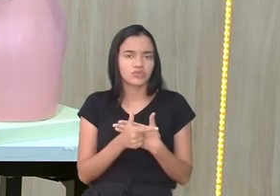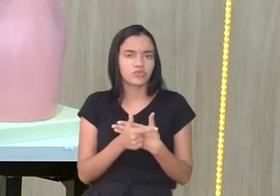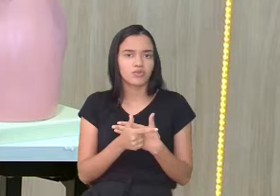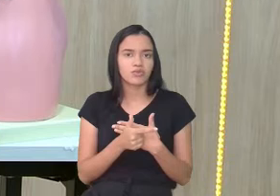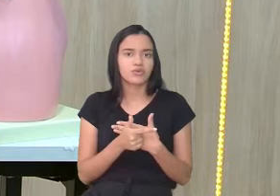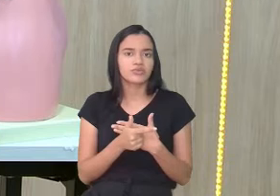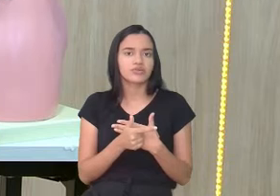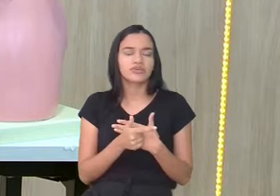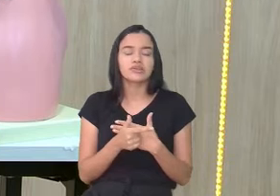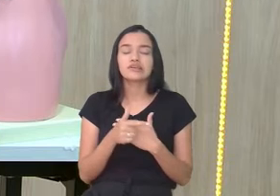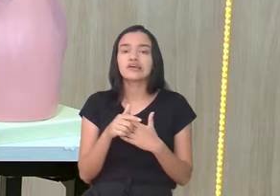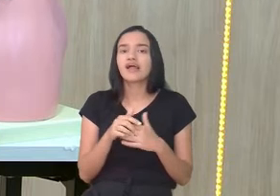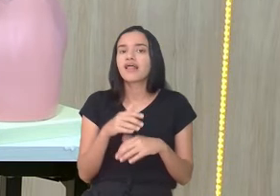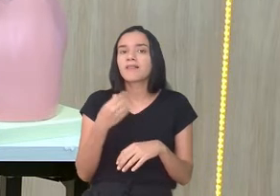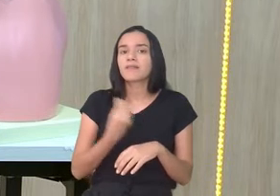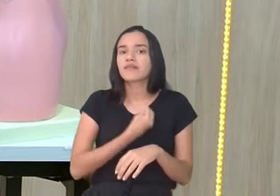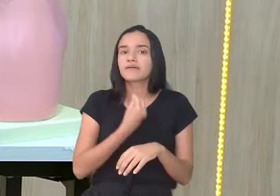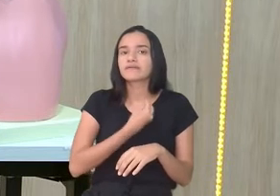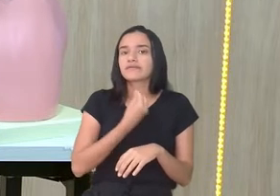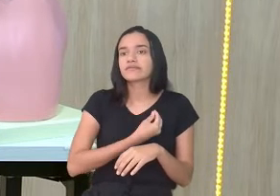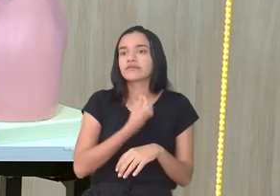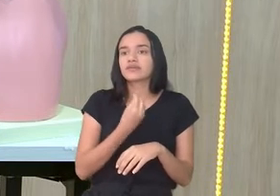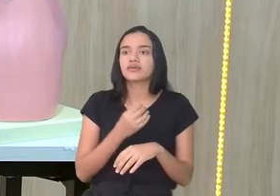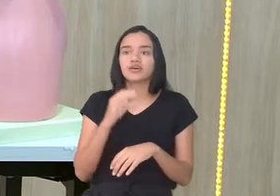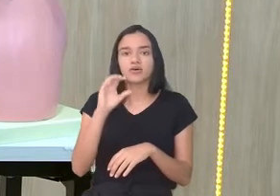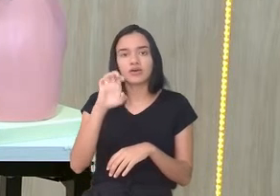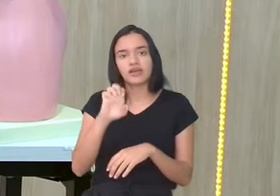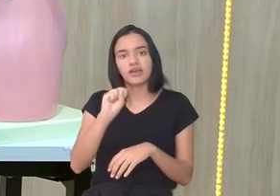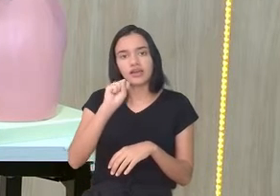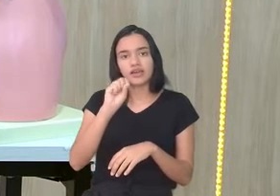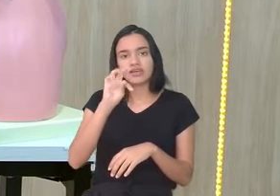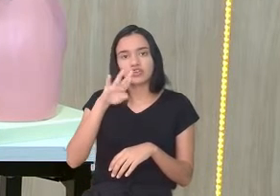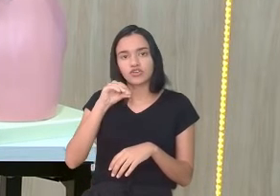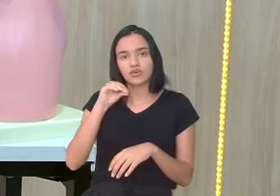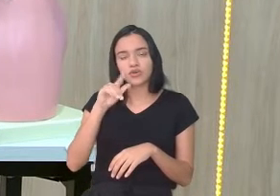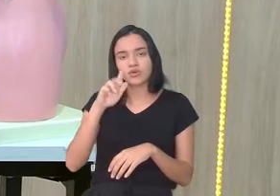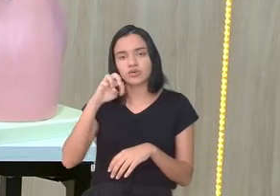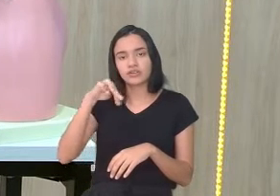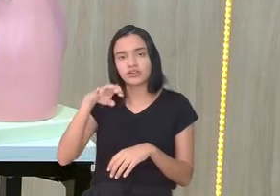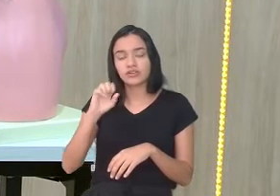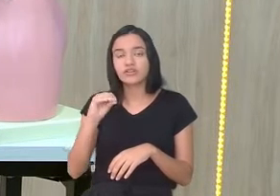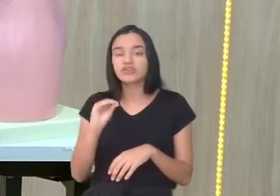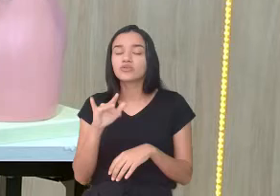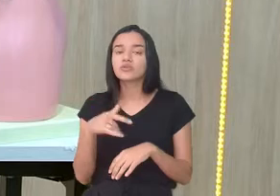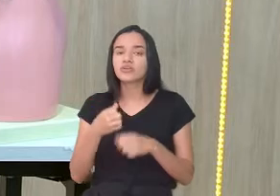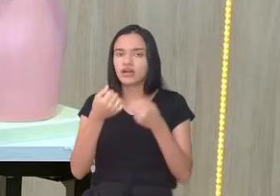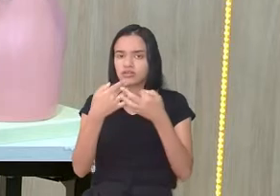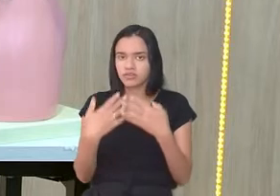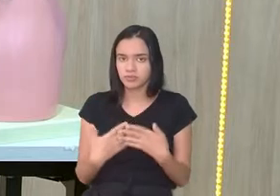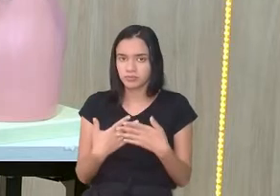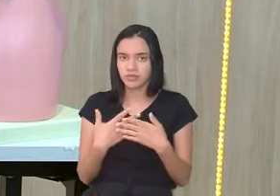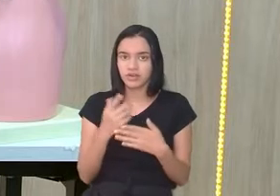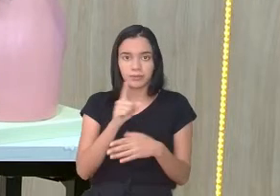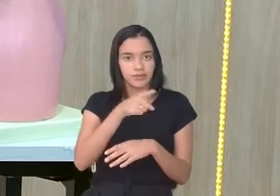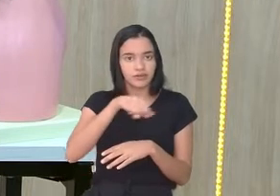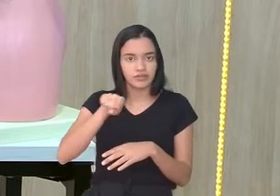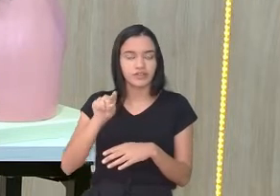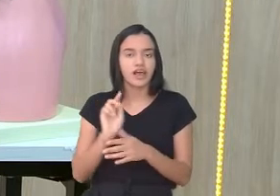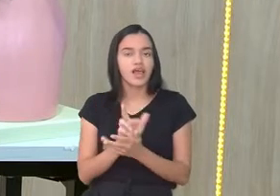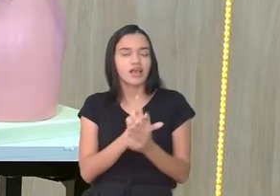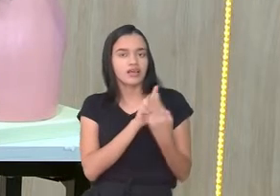para a mulher, né? Na vida da mulher, o estrogênio e a progesterona? Então, eu já falei um pouquinho para vocês. Então, eles